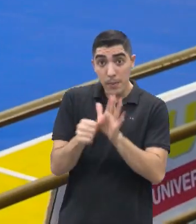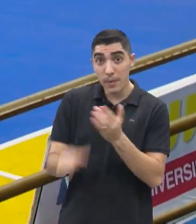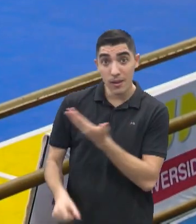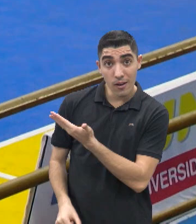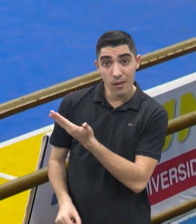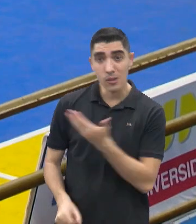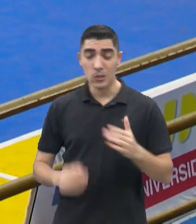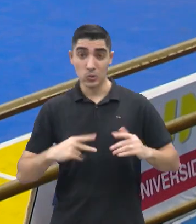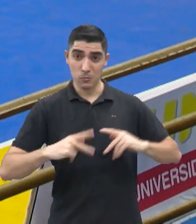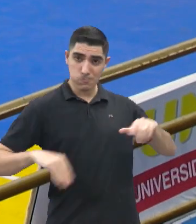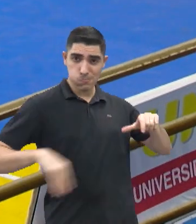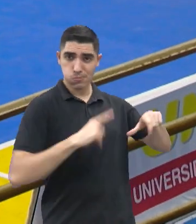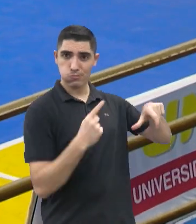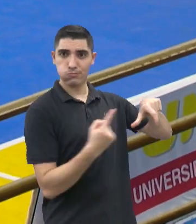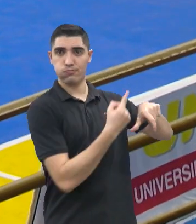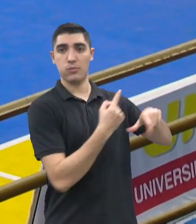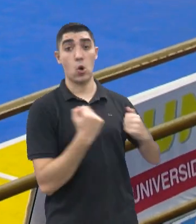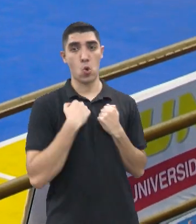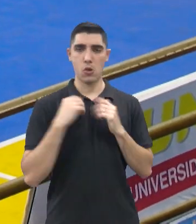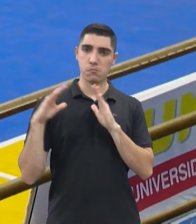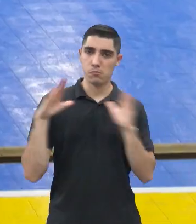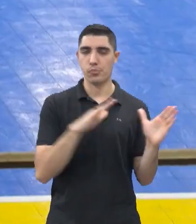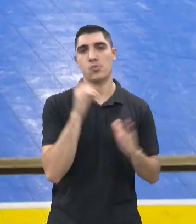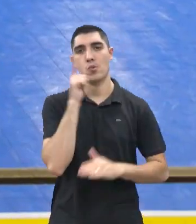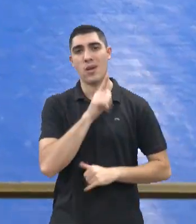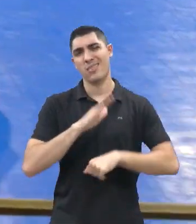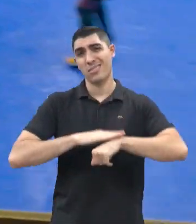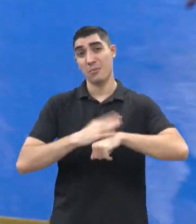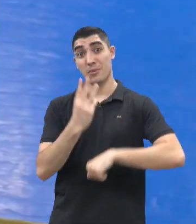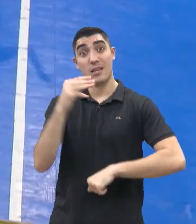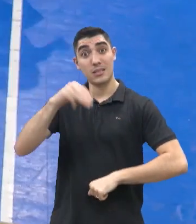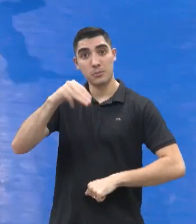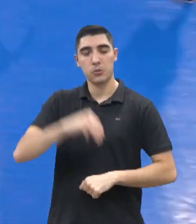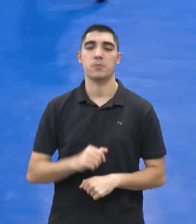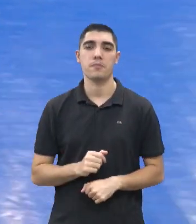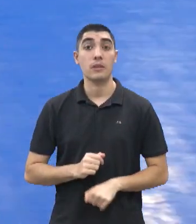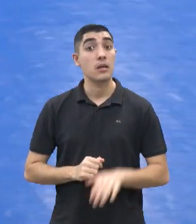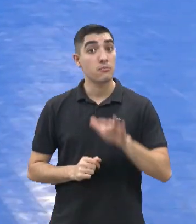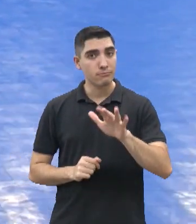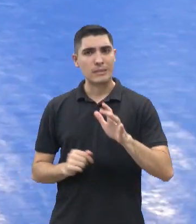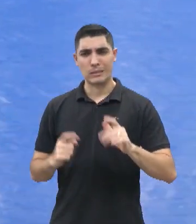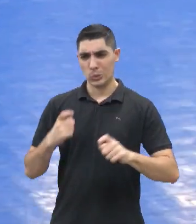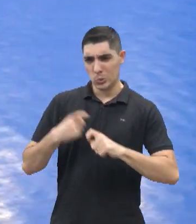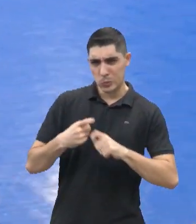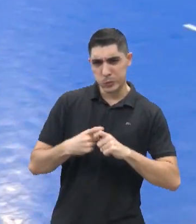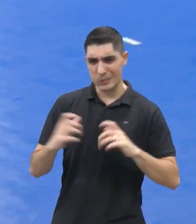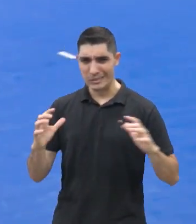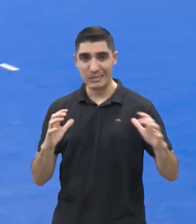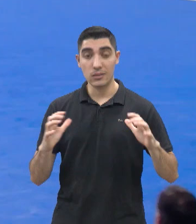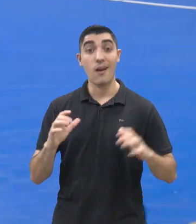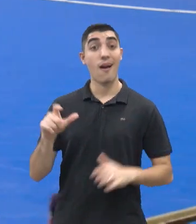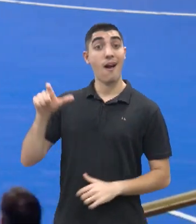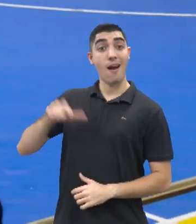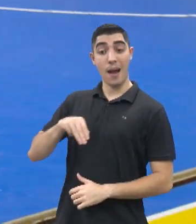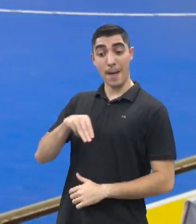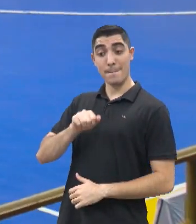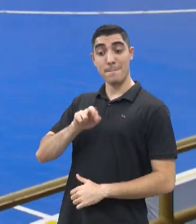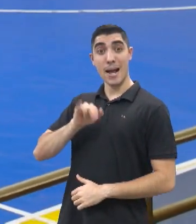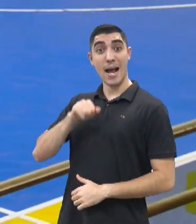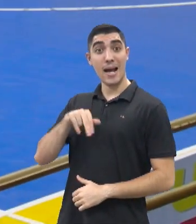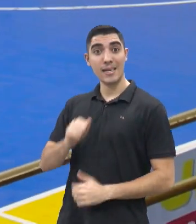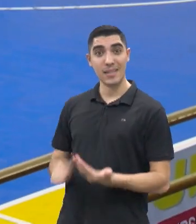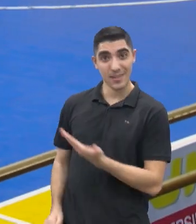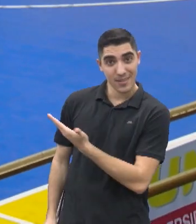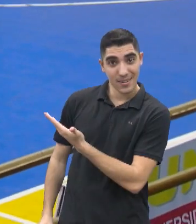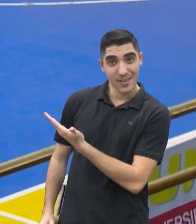do São José, com pouco mais de 3 minutos. Mas mesmo com a partida truncada, a Marina Loures achou um espaço